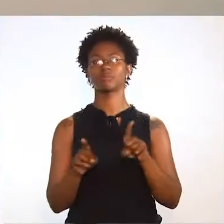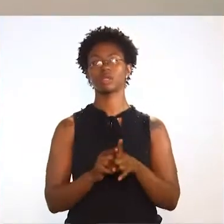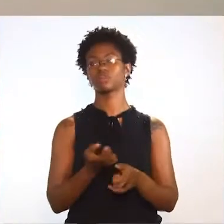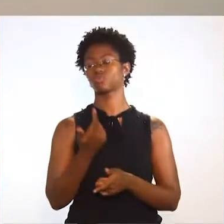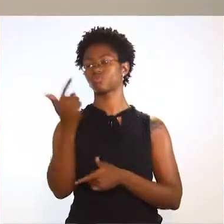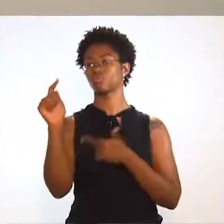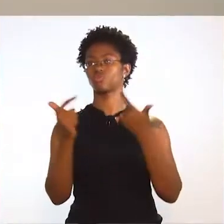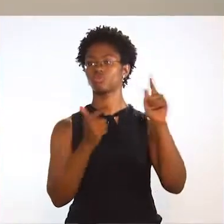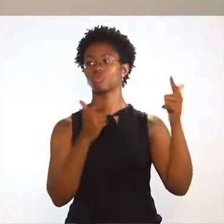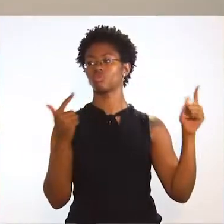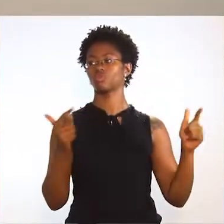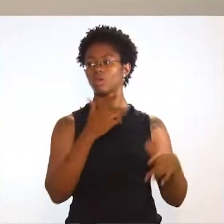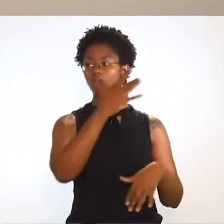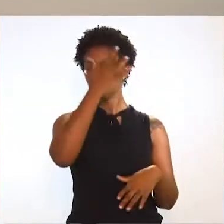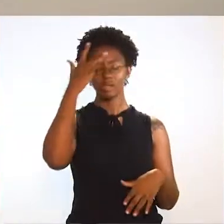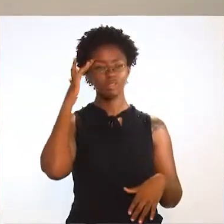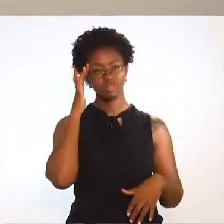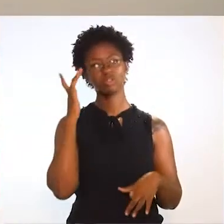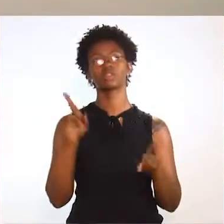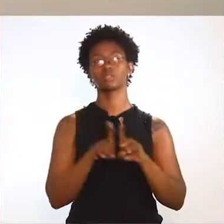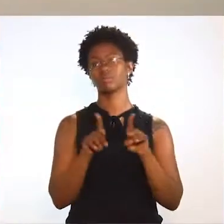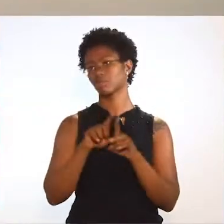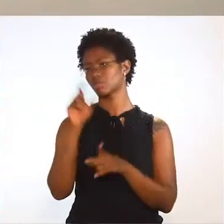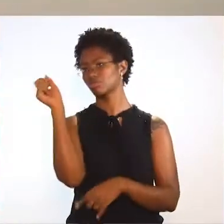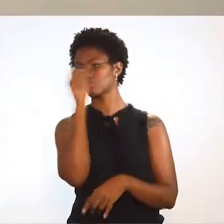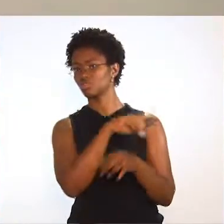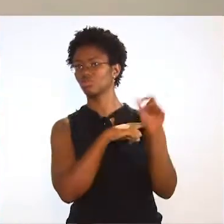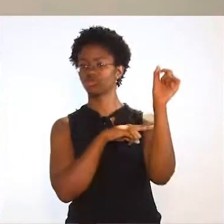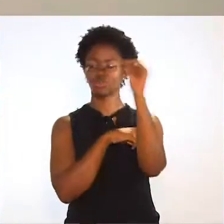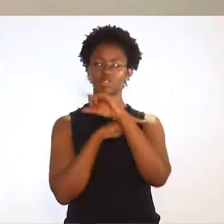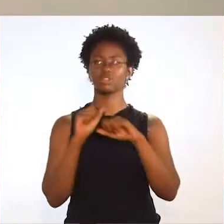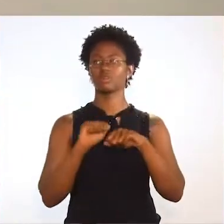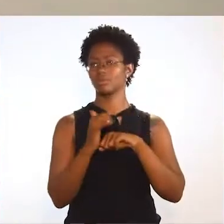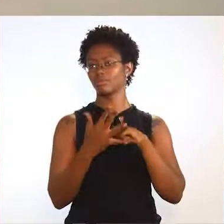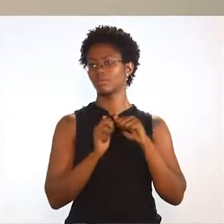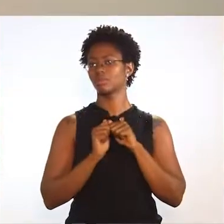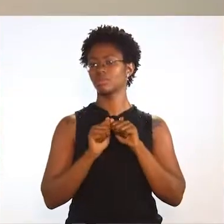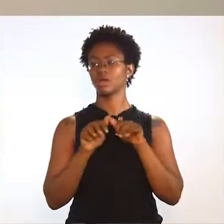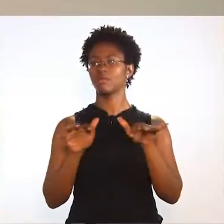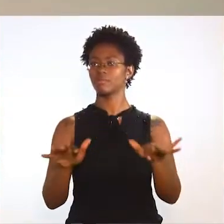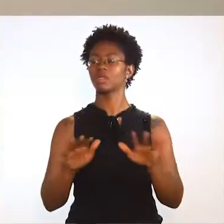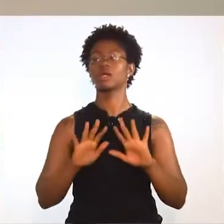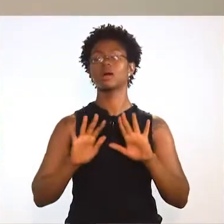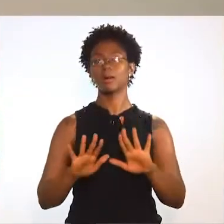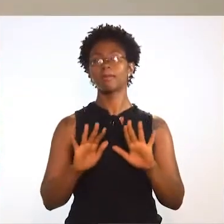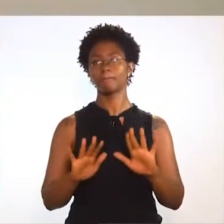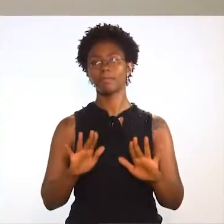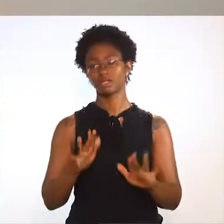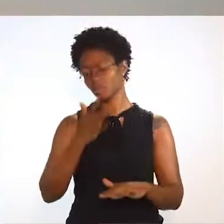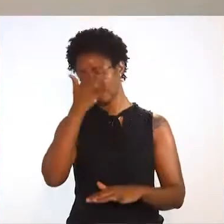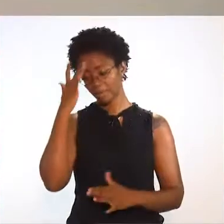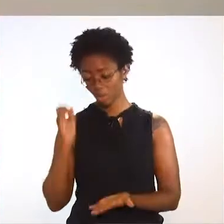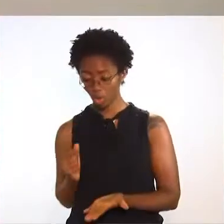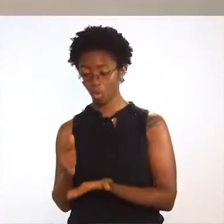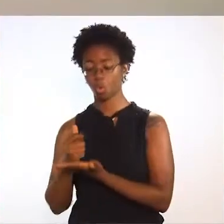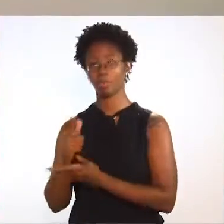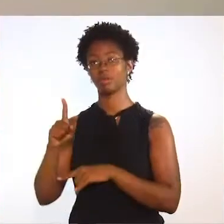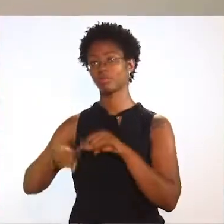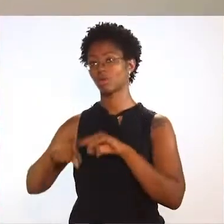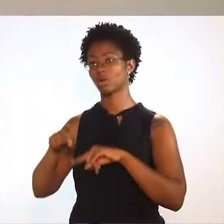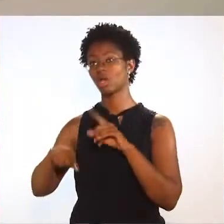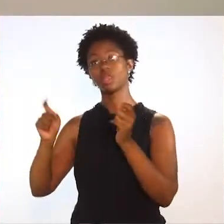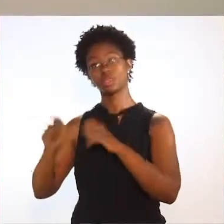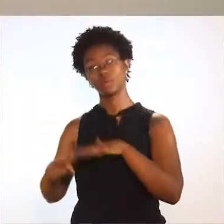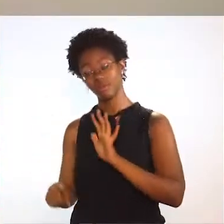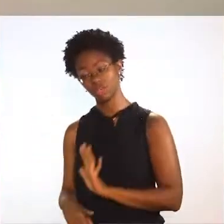de outros empreendedores locais que também estavam passando por dificuldade na pandemia. Então, quem estava consumindo esse produto